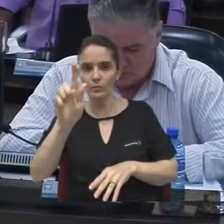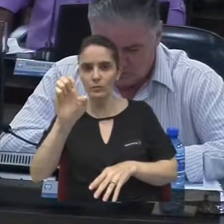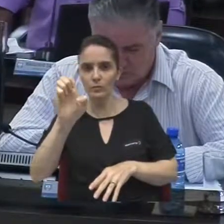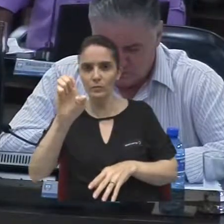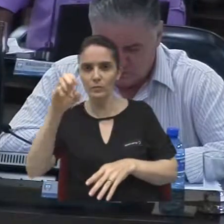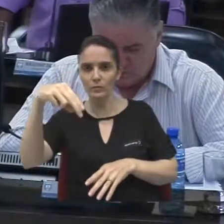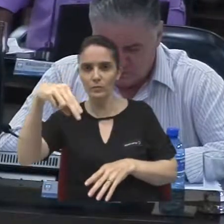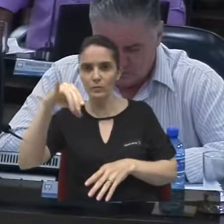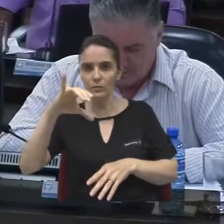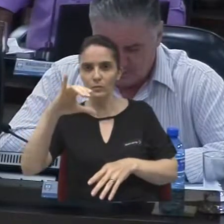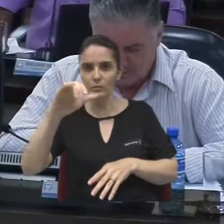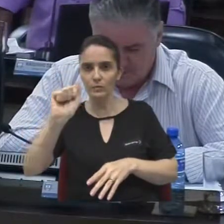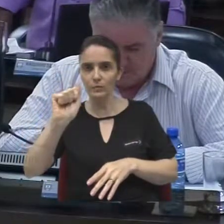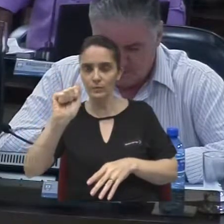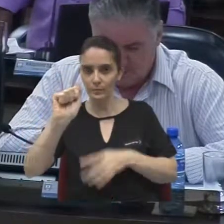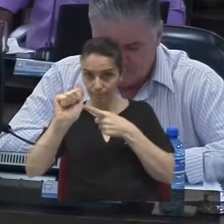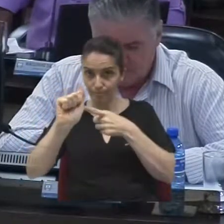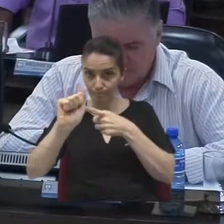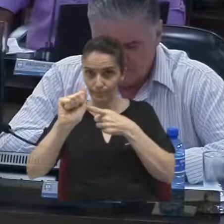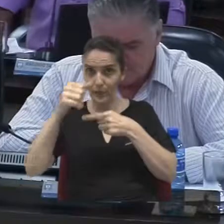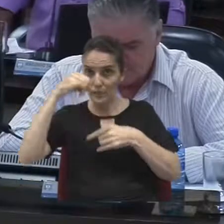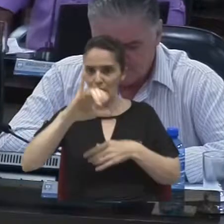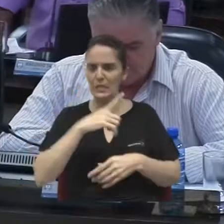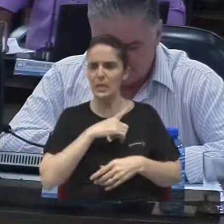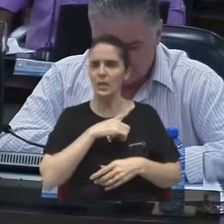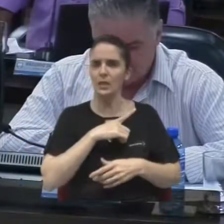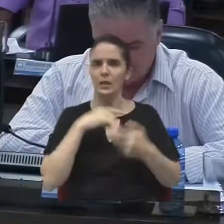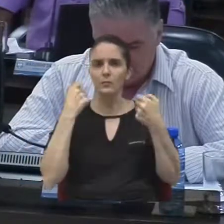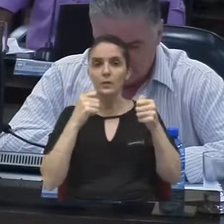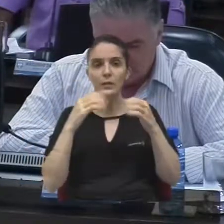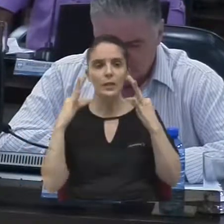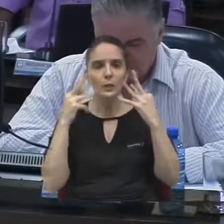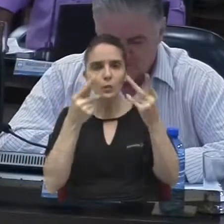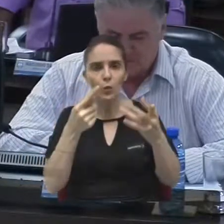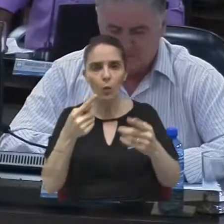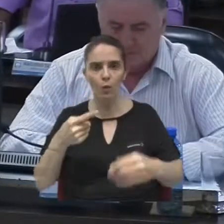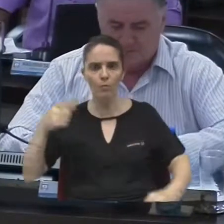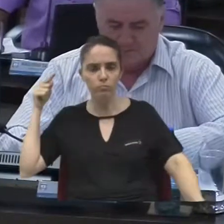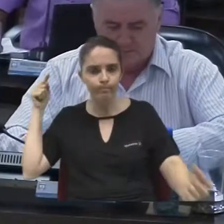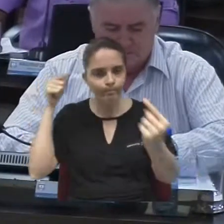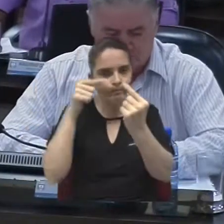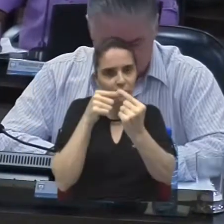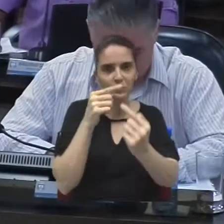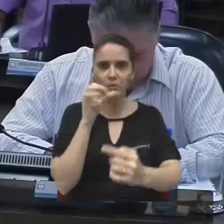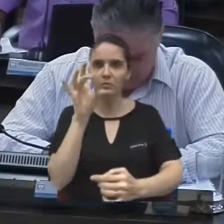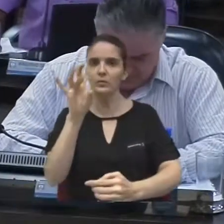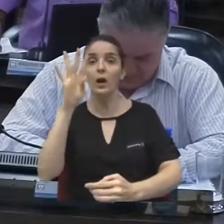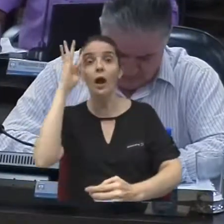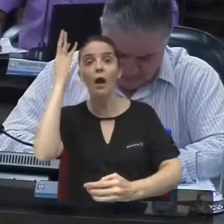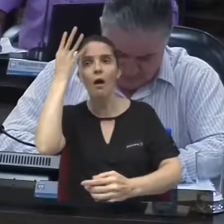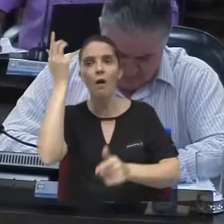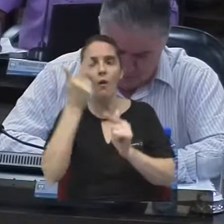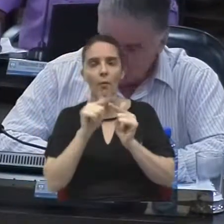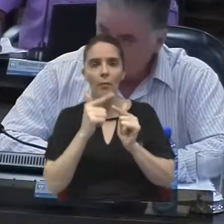para mim é tão óbvio, é tão natural, todos devem focar para tentar resolver esse problema. Eu